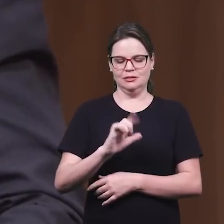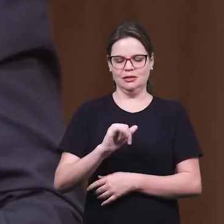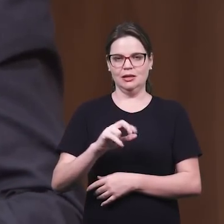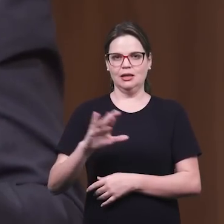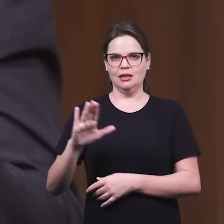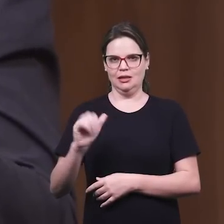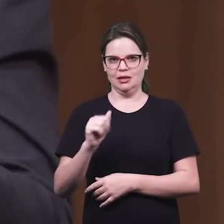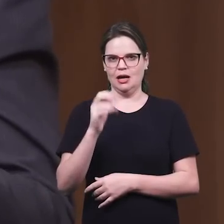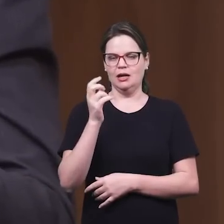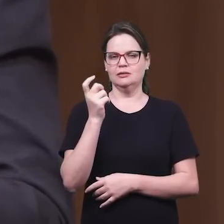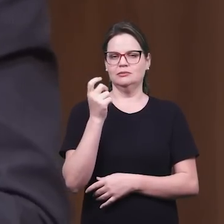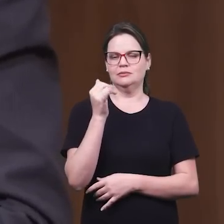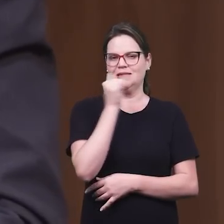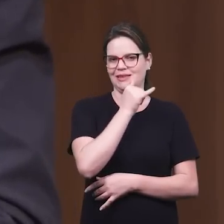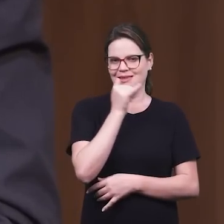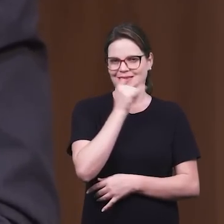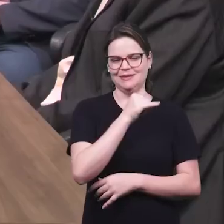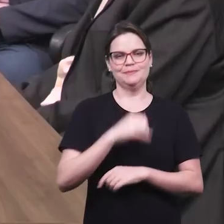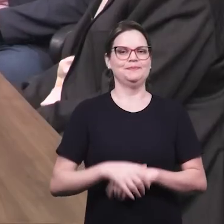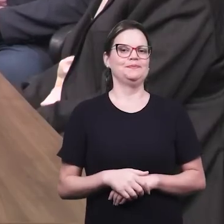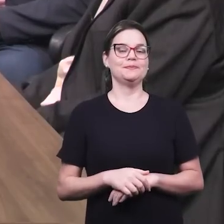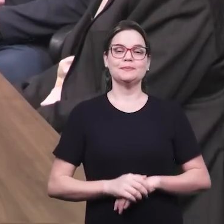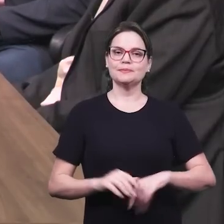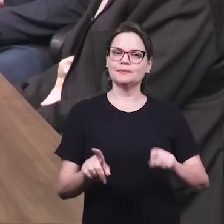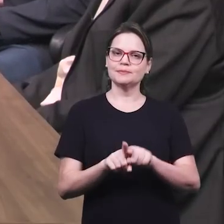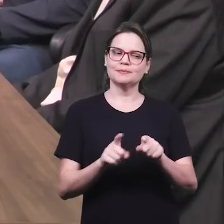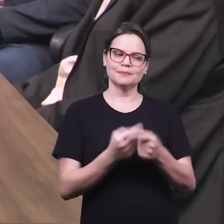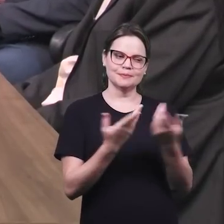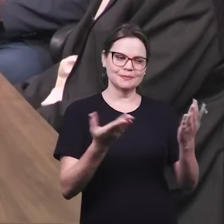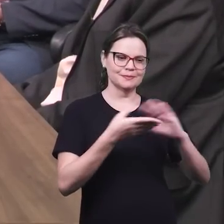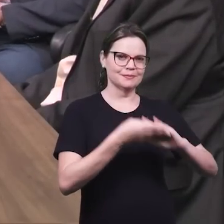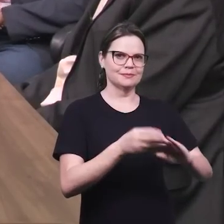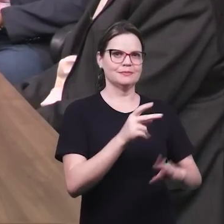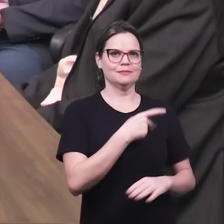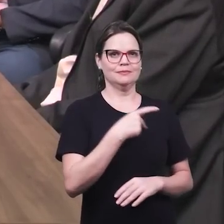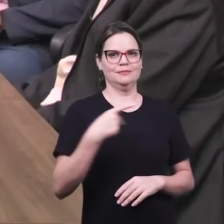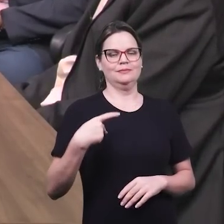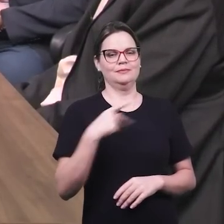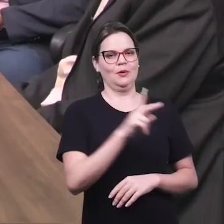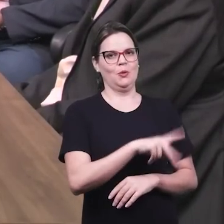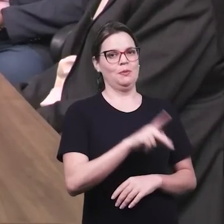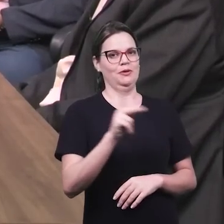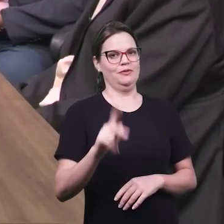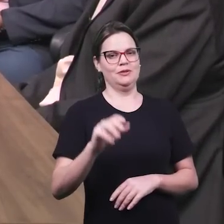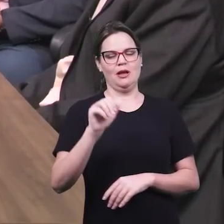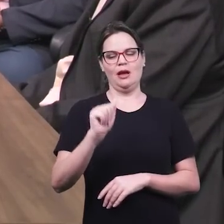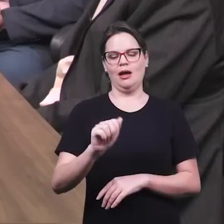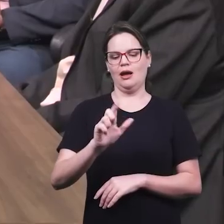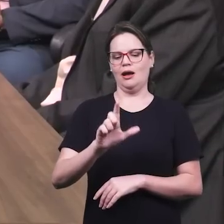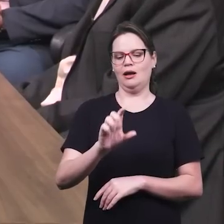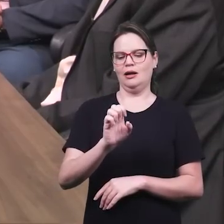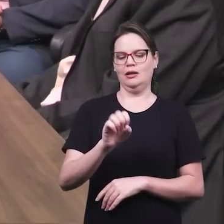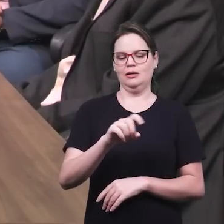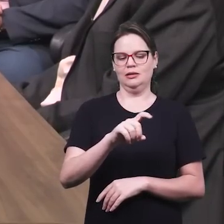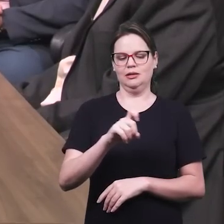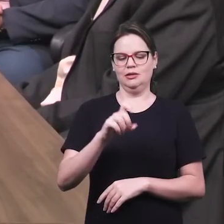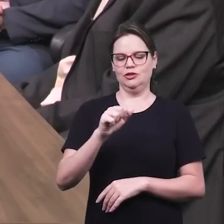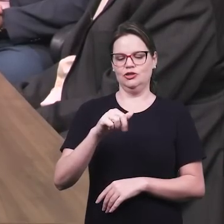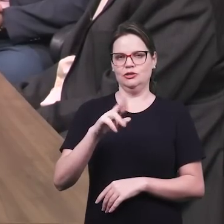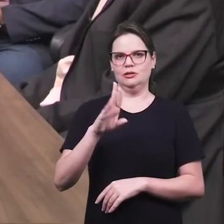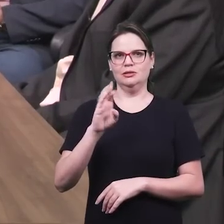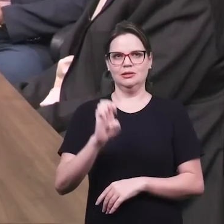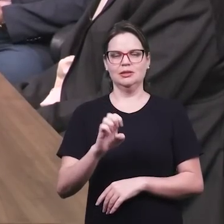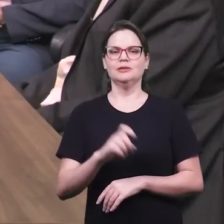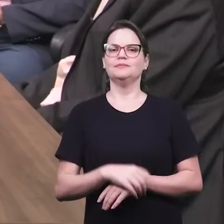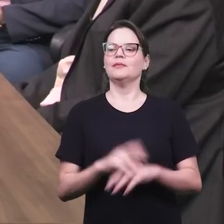privada. Também saudar aqui o professor Alexandre Paulino, a paz do Senhor, seja bem-vindo mais uma vez. Pai do Senhor